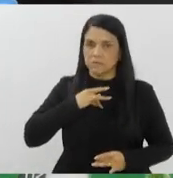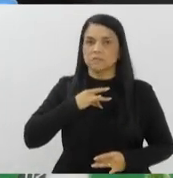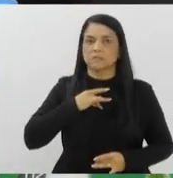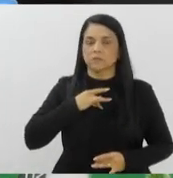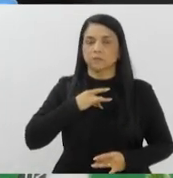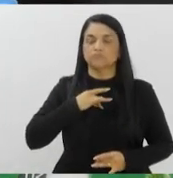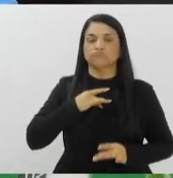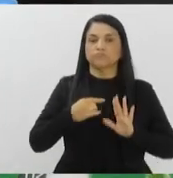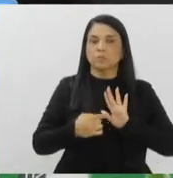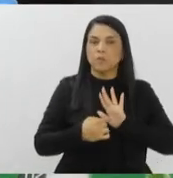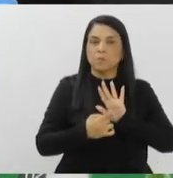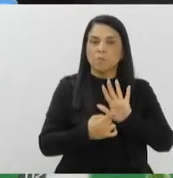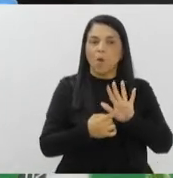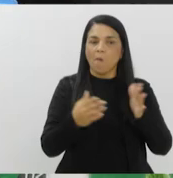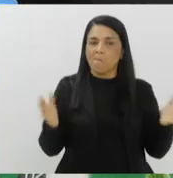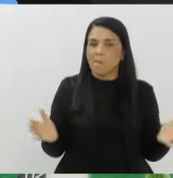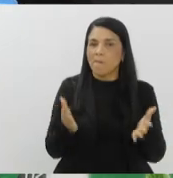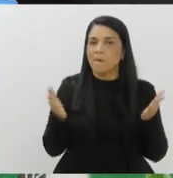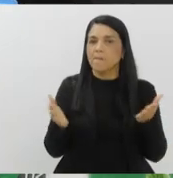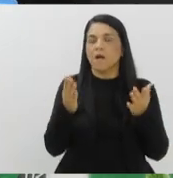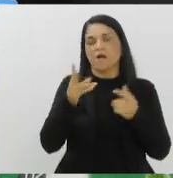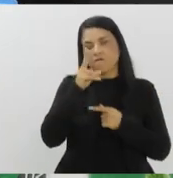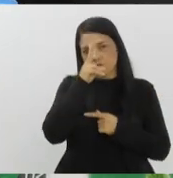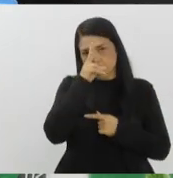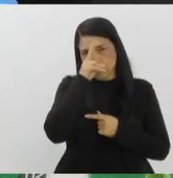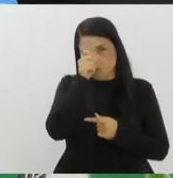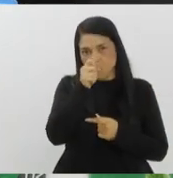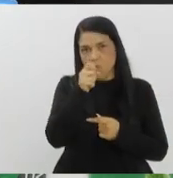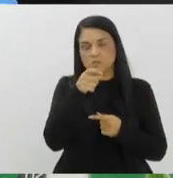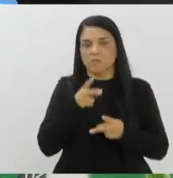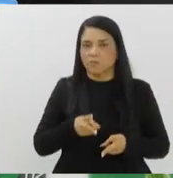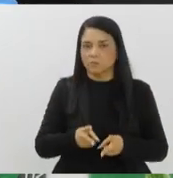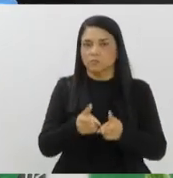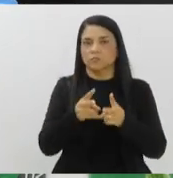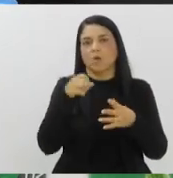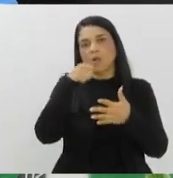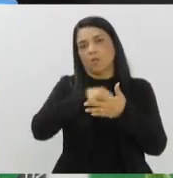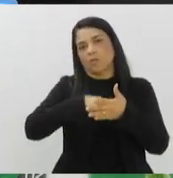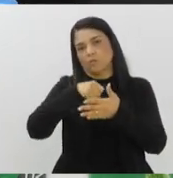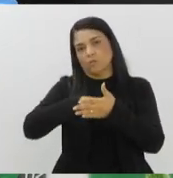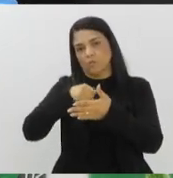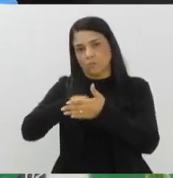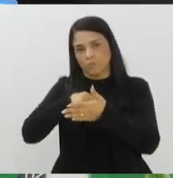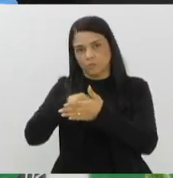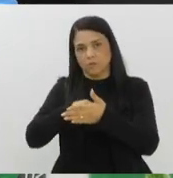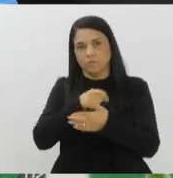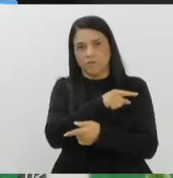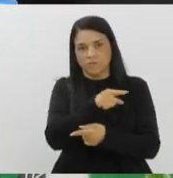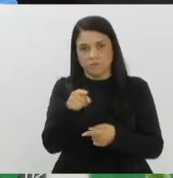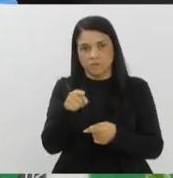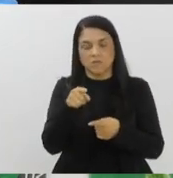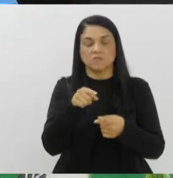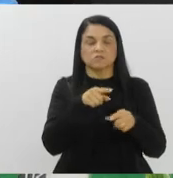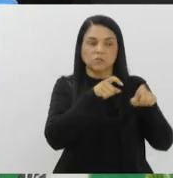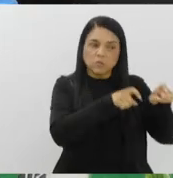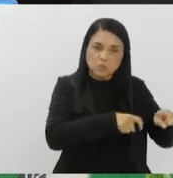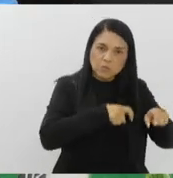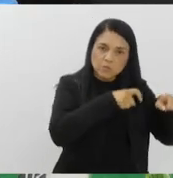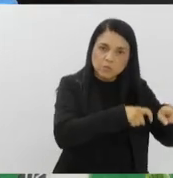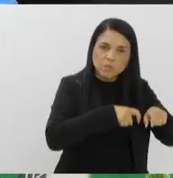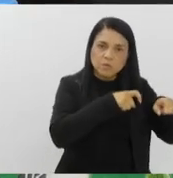nos movem e nos dão força a continuarmos nessa luta, porque vocês que estão no campo, que estão